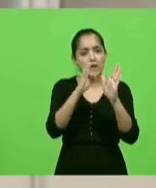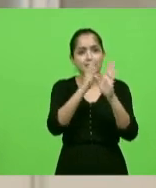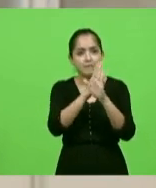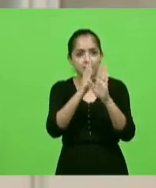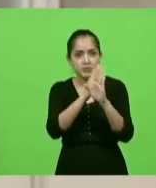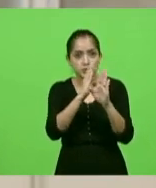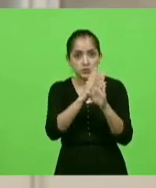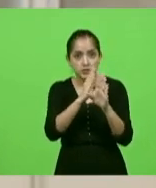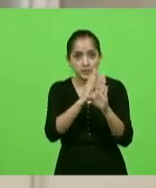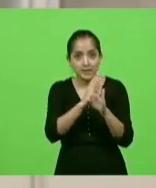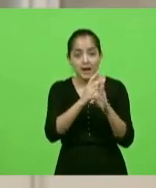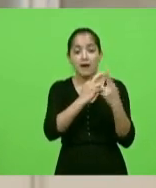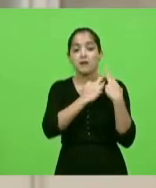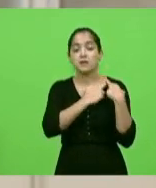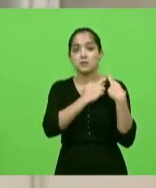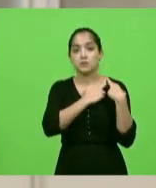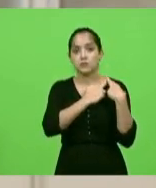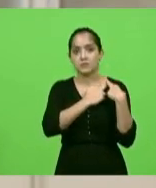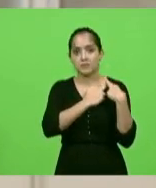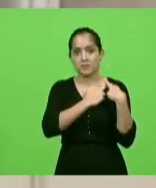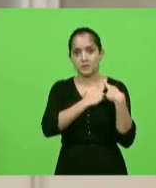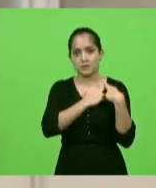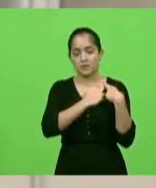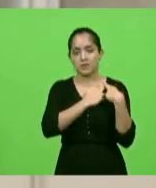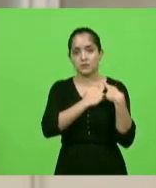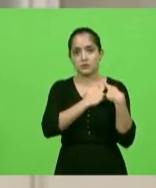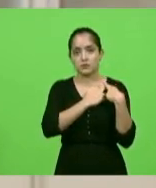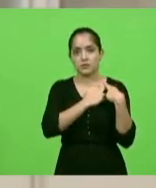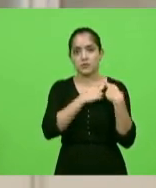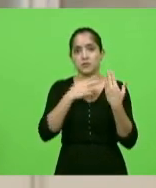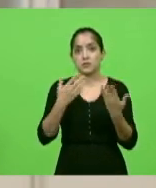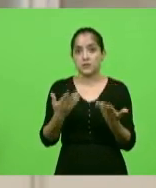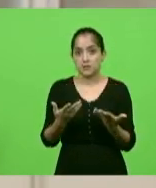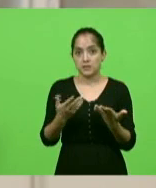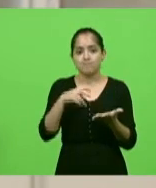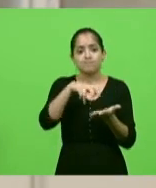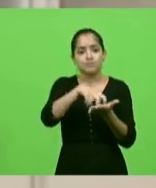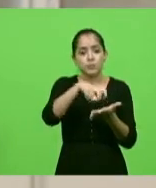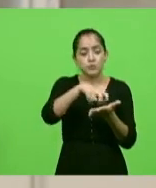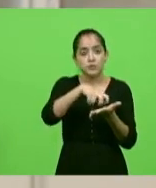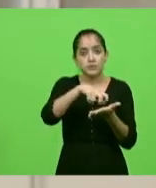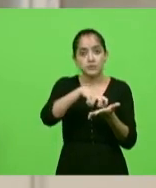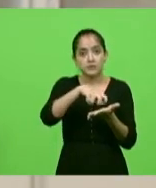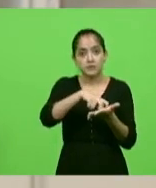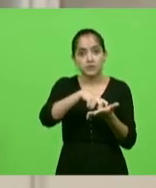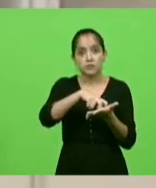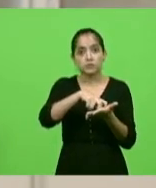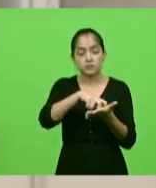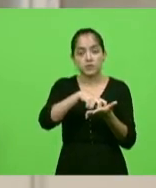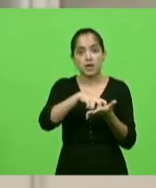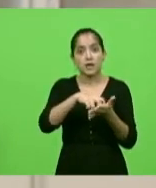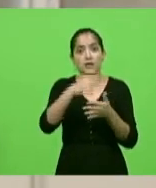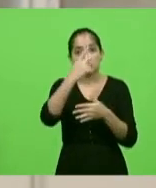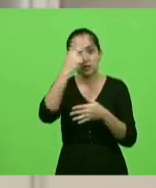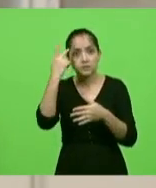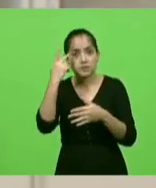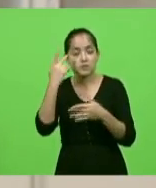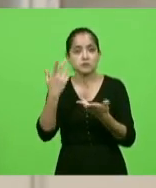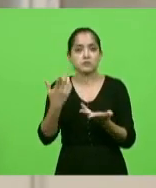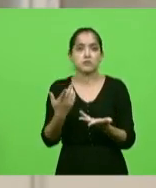as a responsabilidade e eventual punição dos agentes